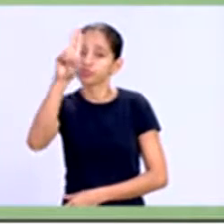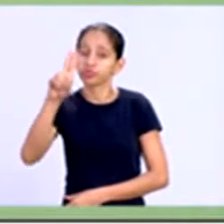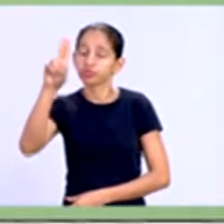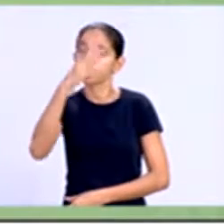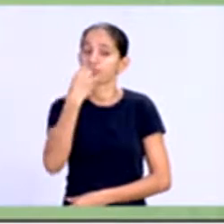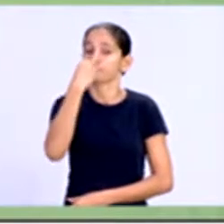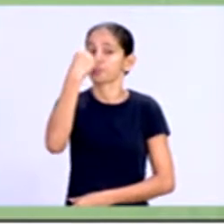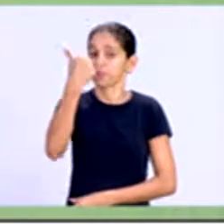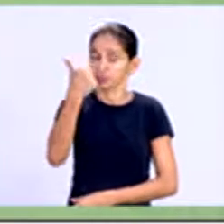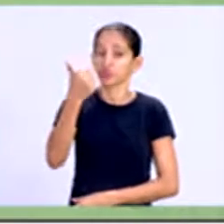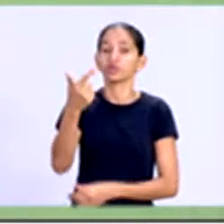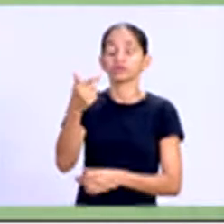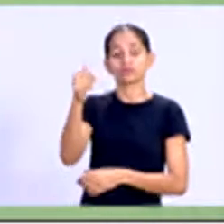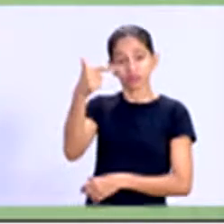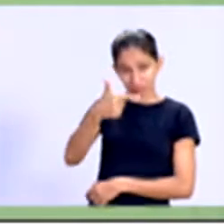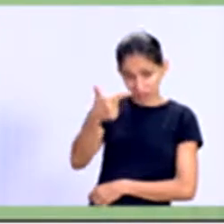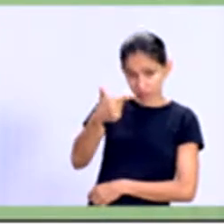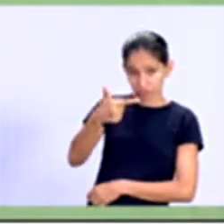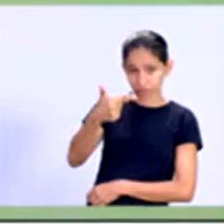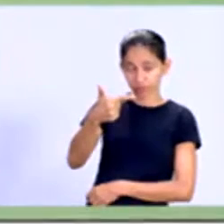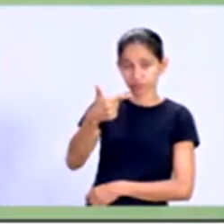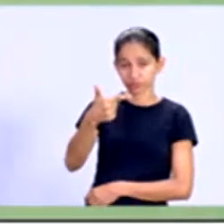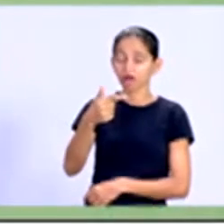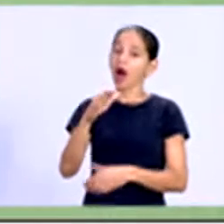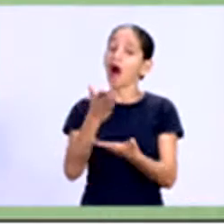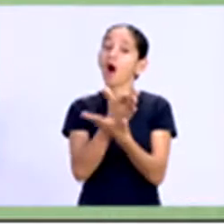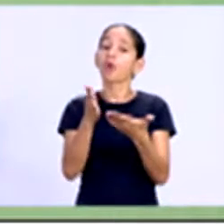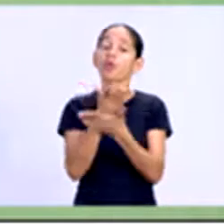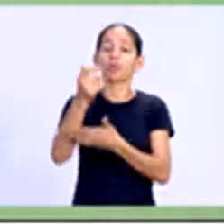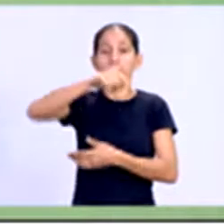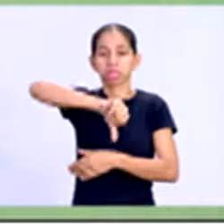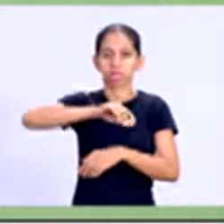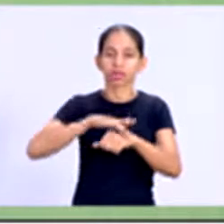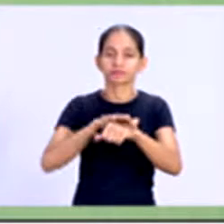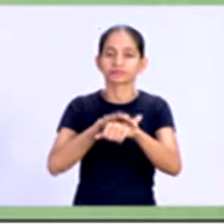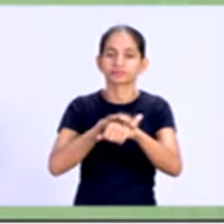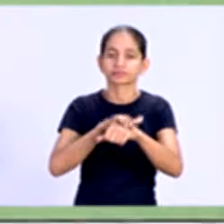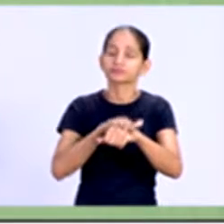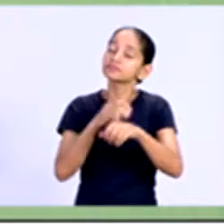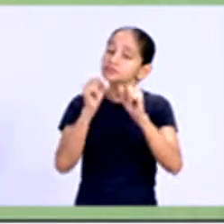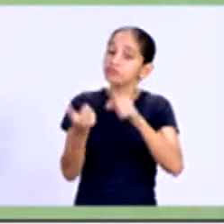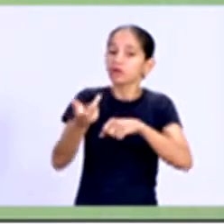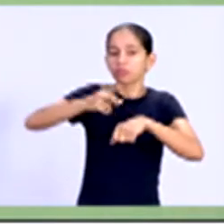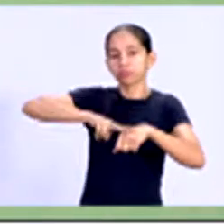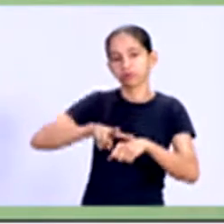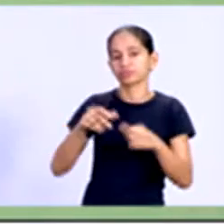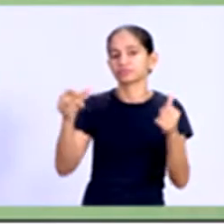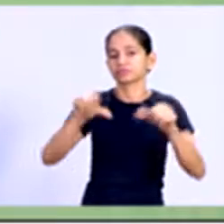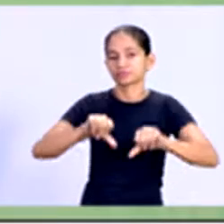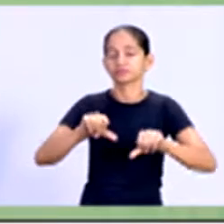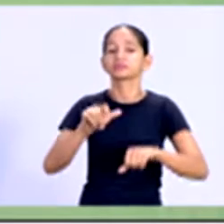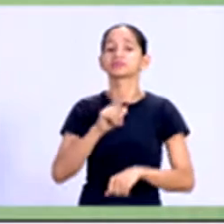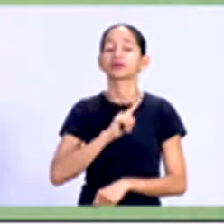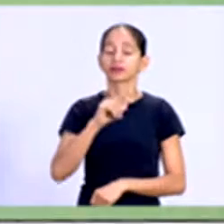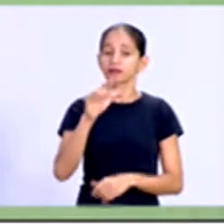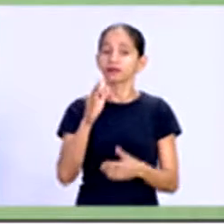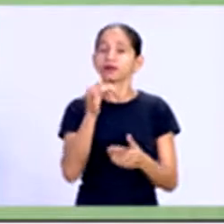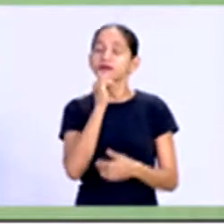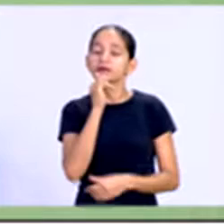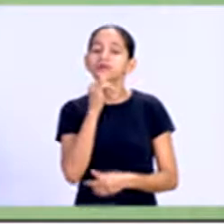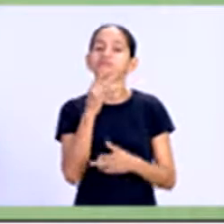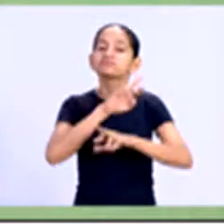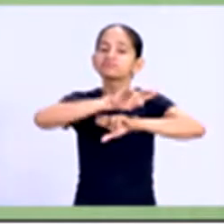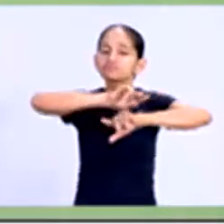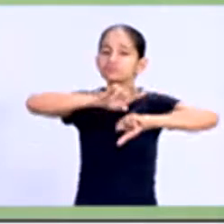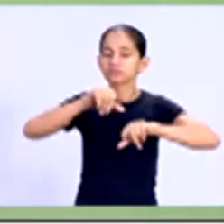deterioradores e causadores de doenças. Entre os micro-organismos úteis, nós temos os